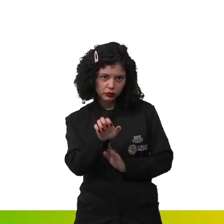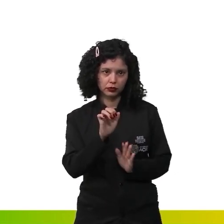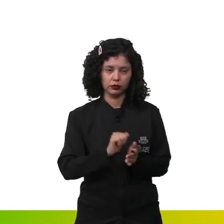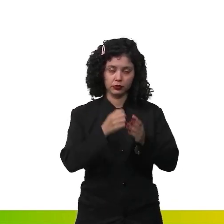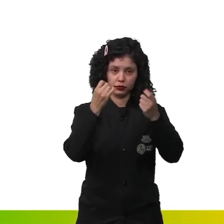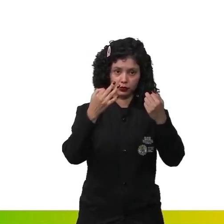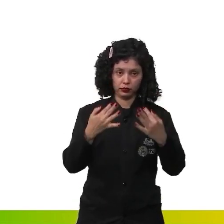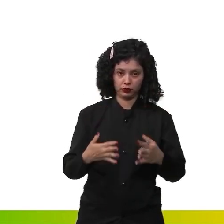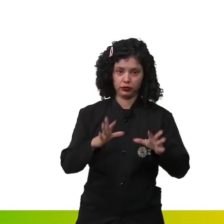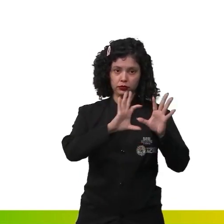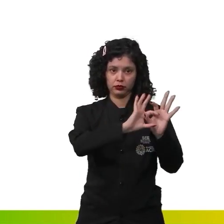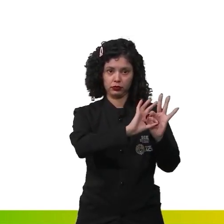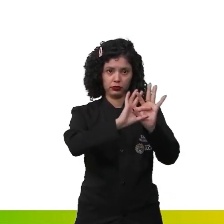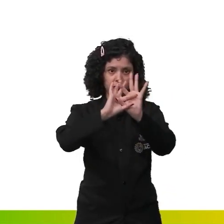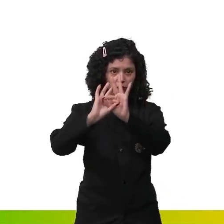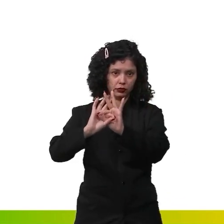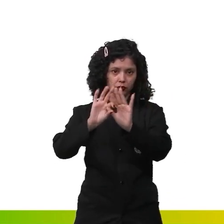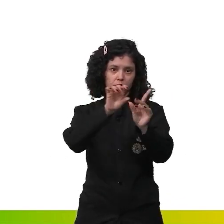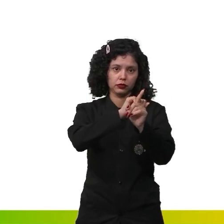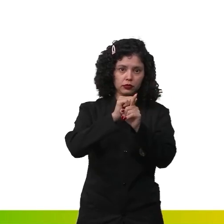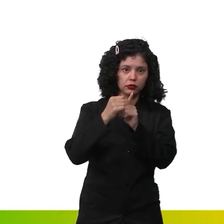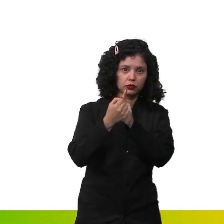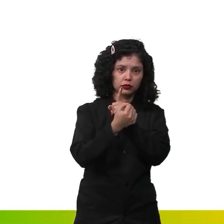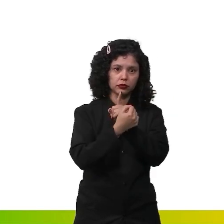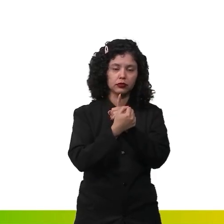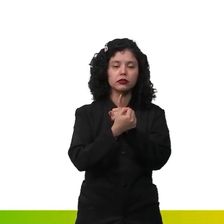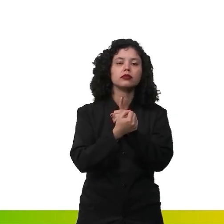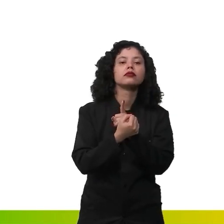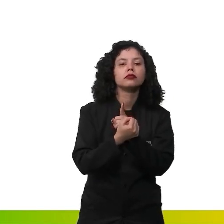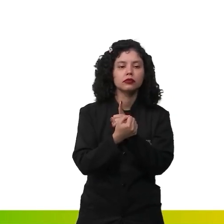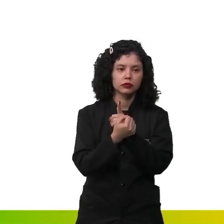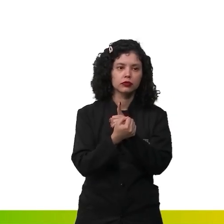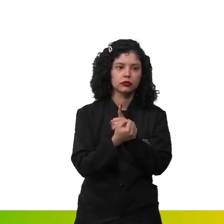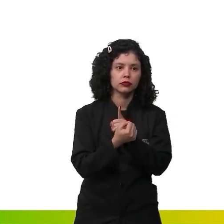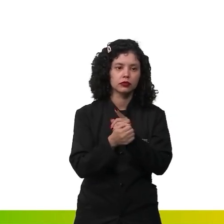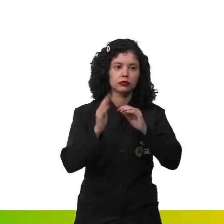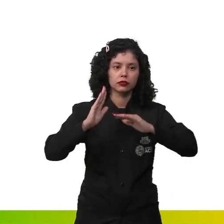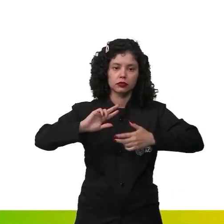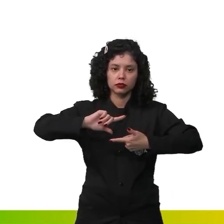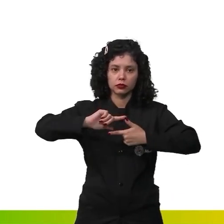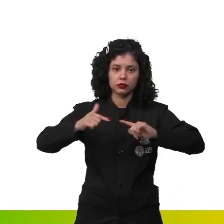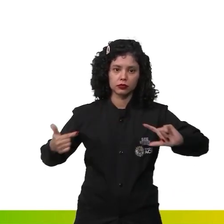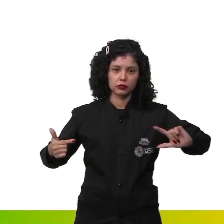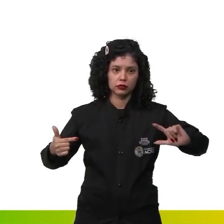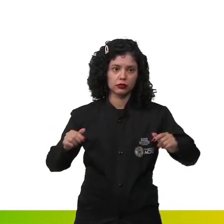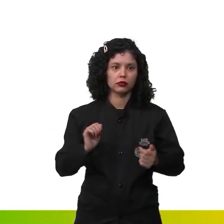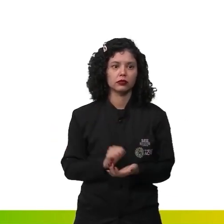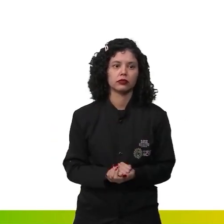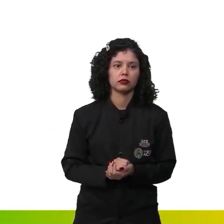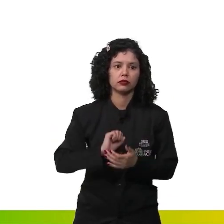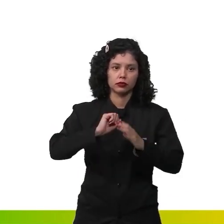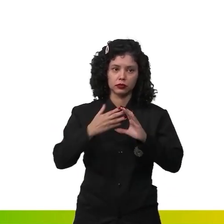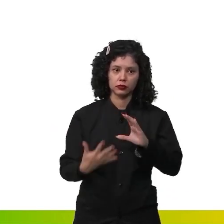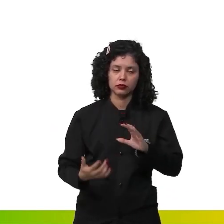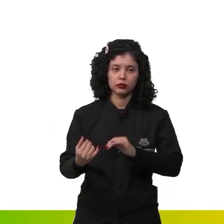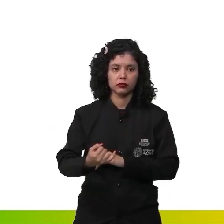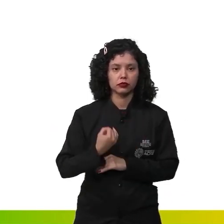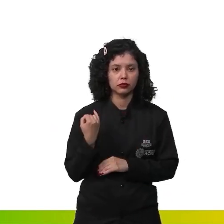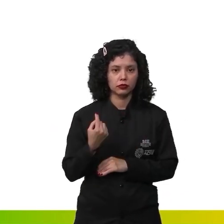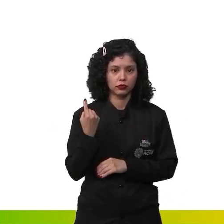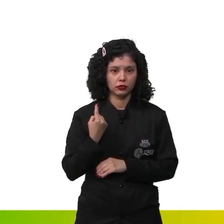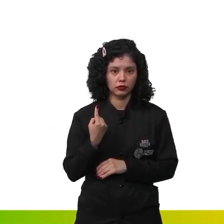Durkheim para explicar a coesão social na sociedade moderna, caracterizada